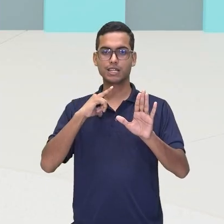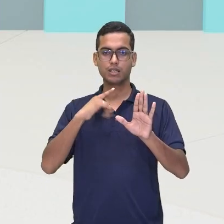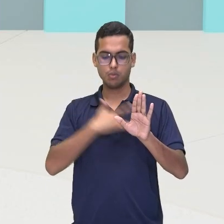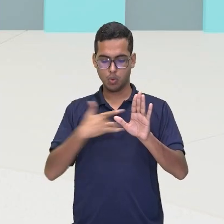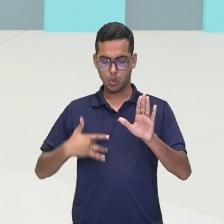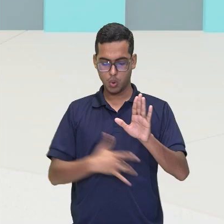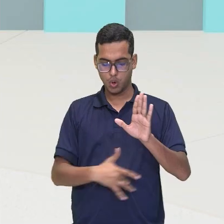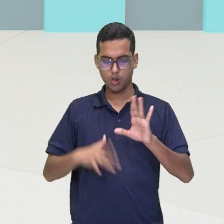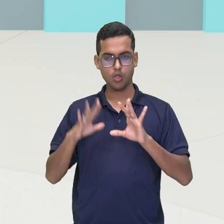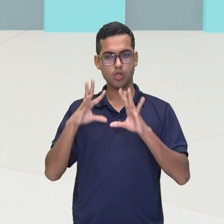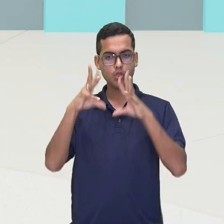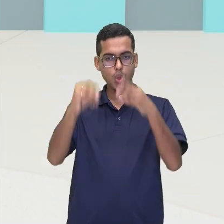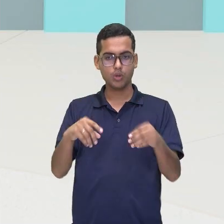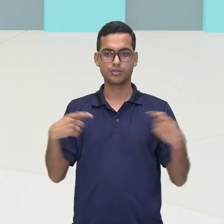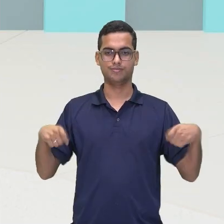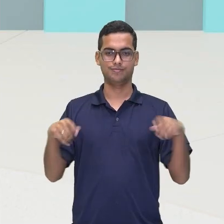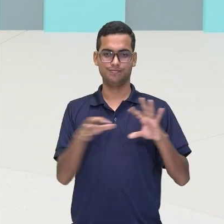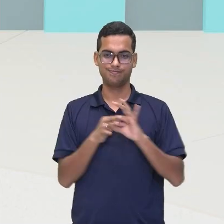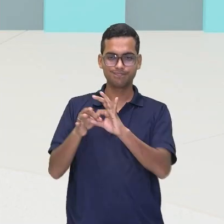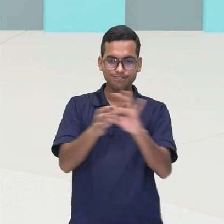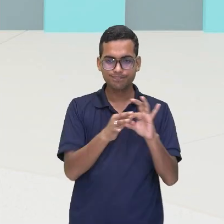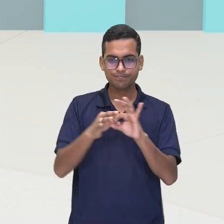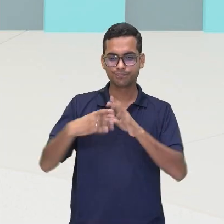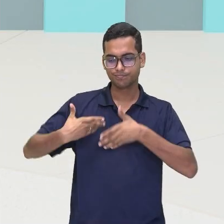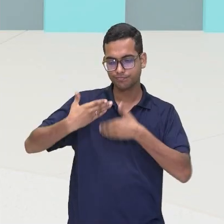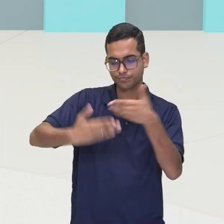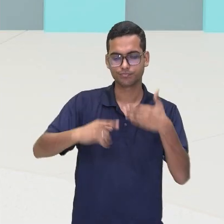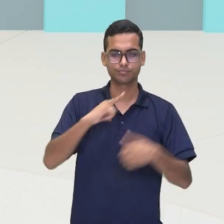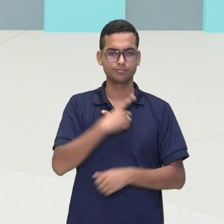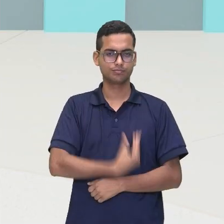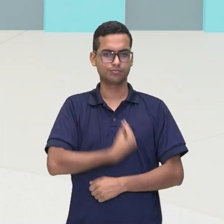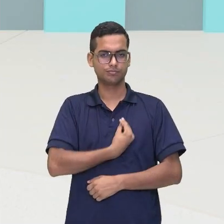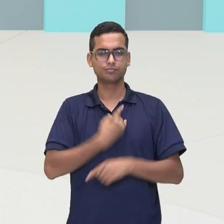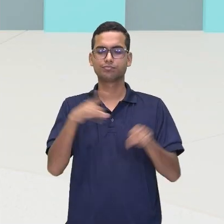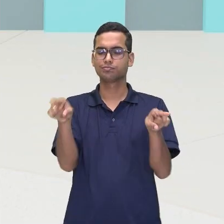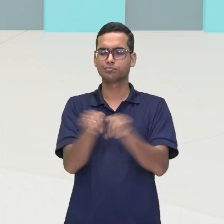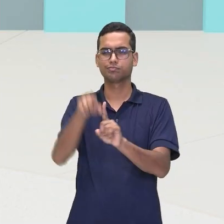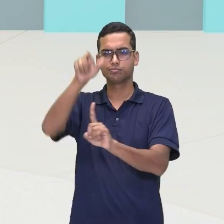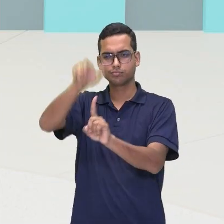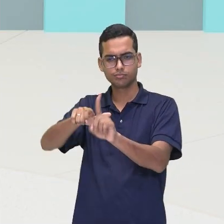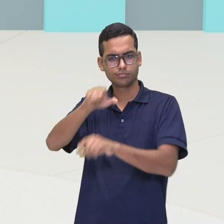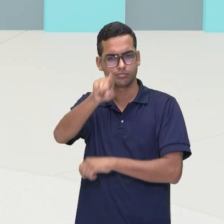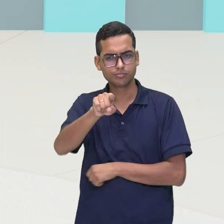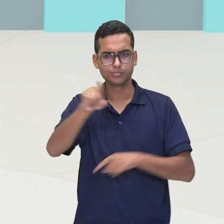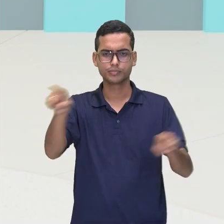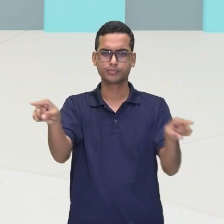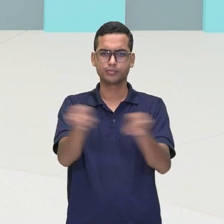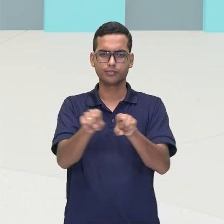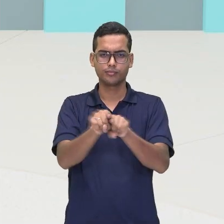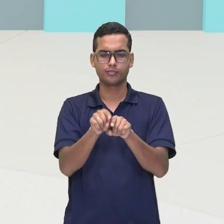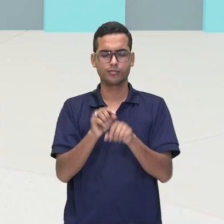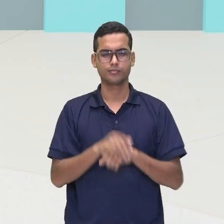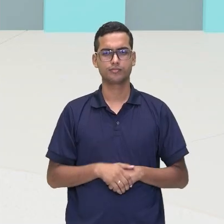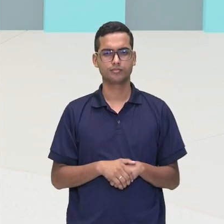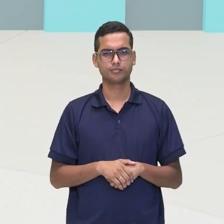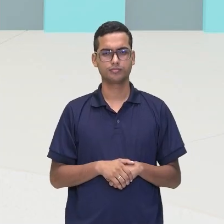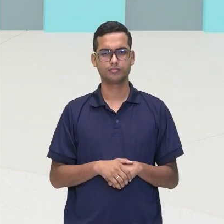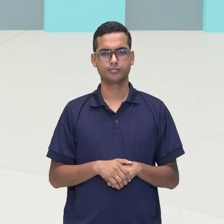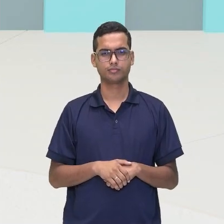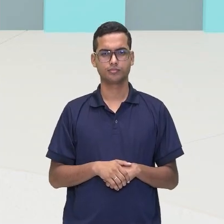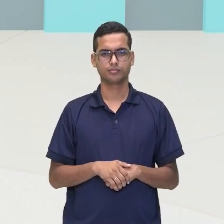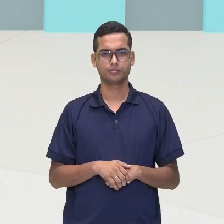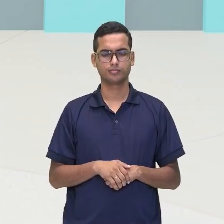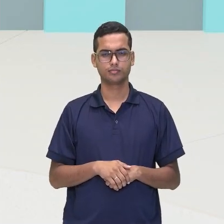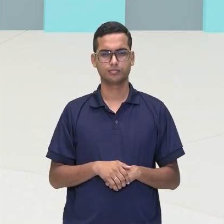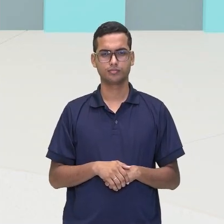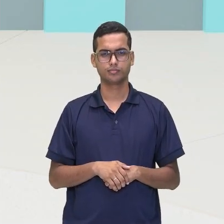processo do seu existir. A mesma coisa é o seu ser aí. Nada adiantaria se não